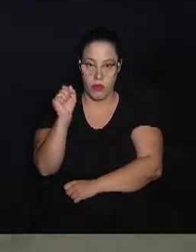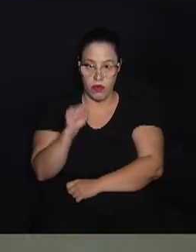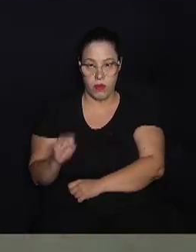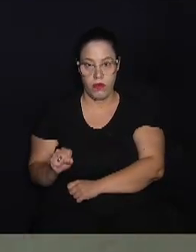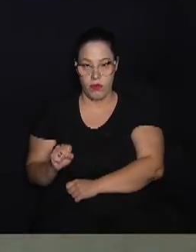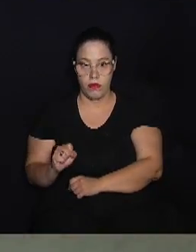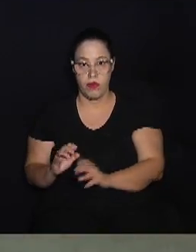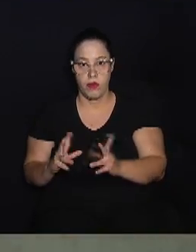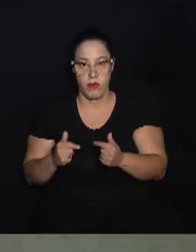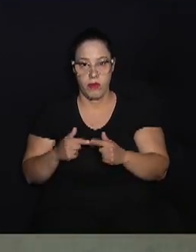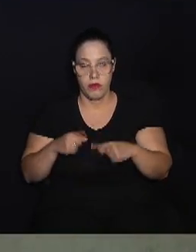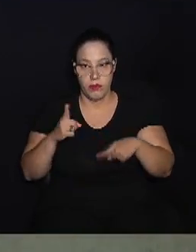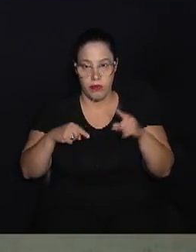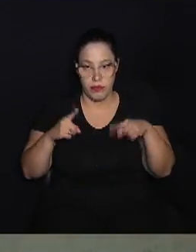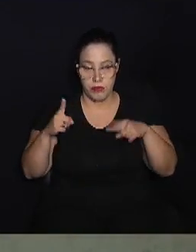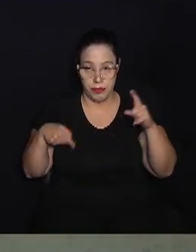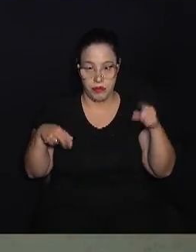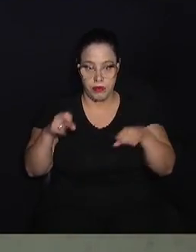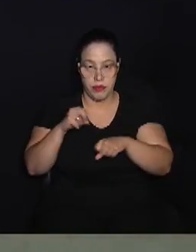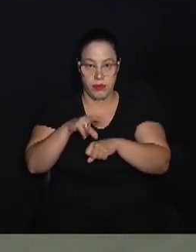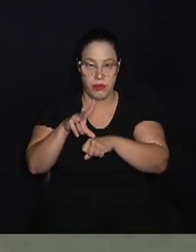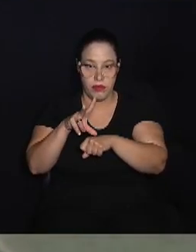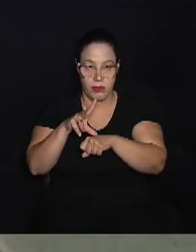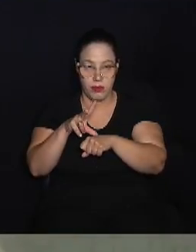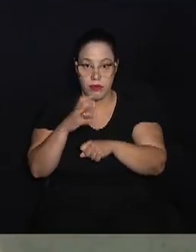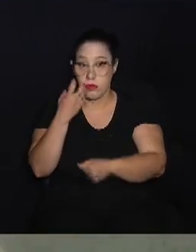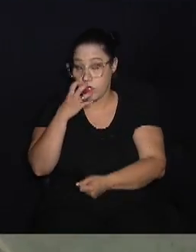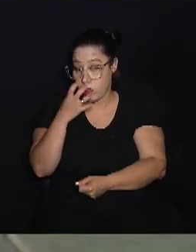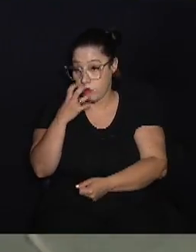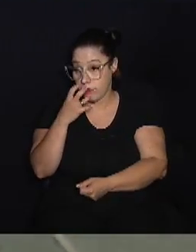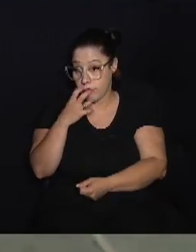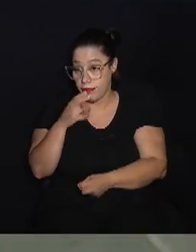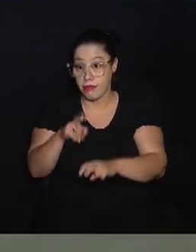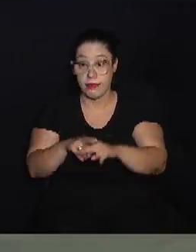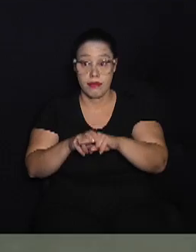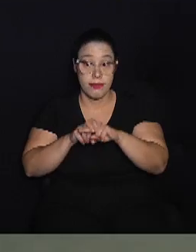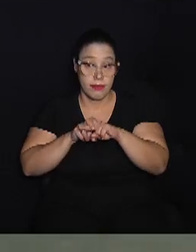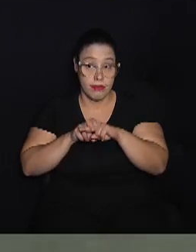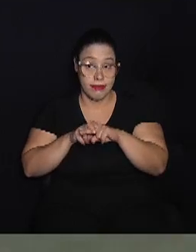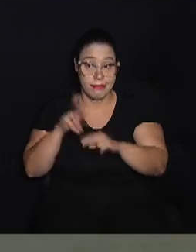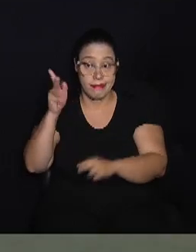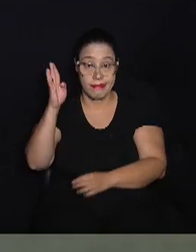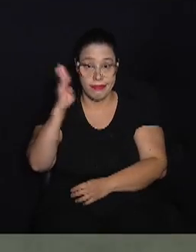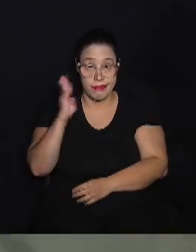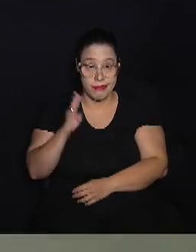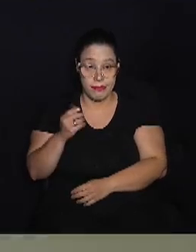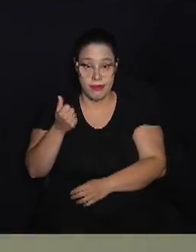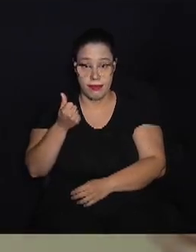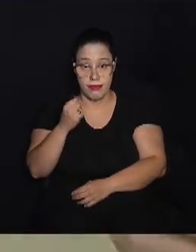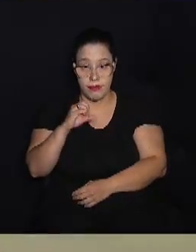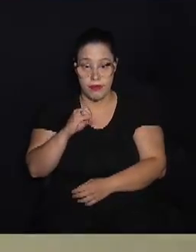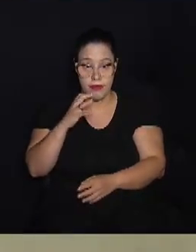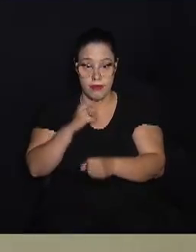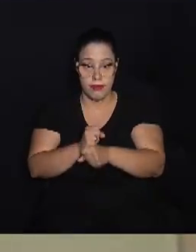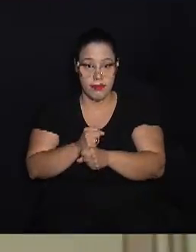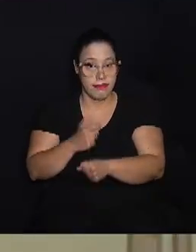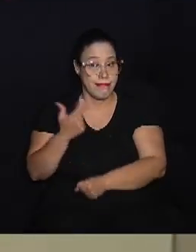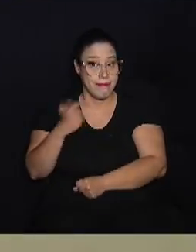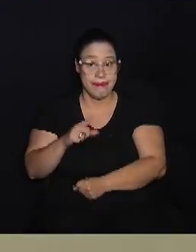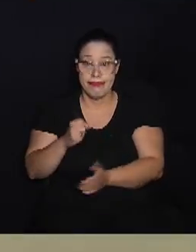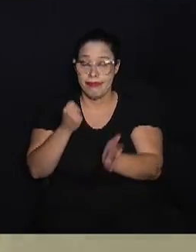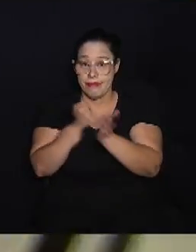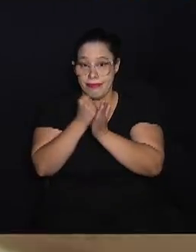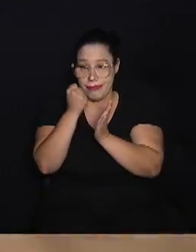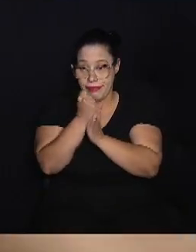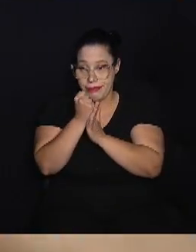com variantes do vírus típicas de cães. Portanto, o Brasil está há quase 10 anos sem registros